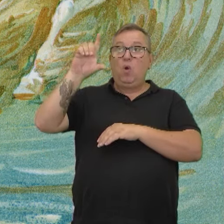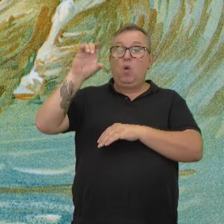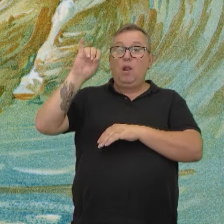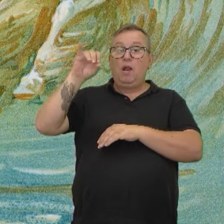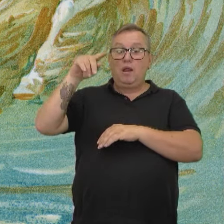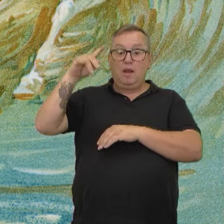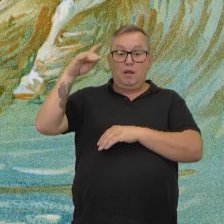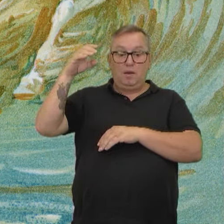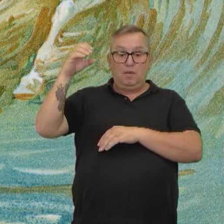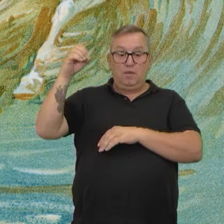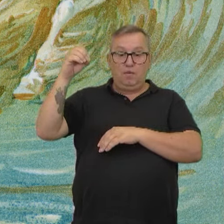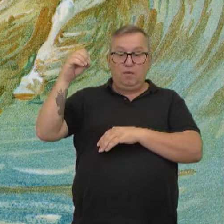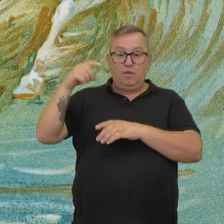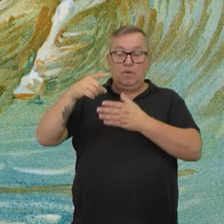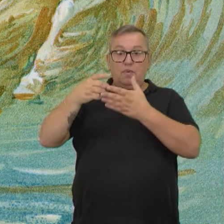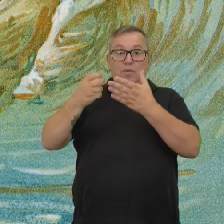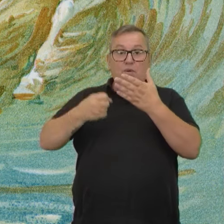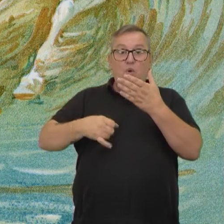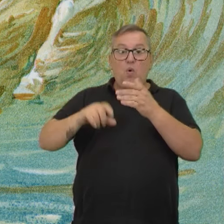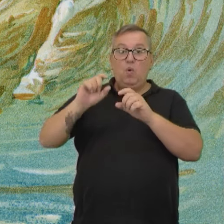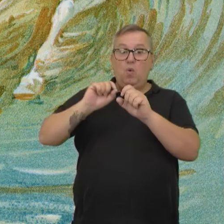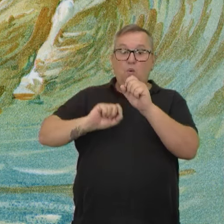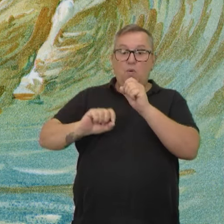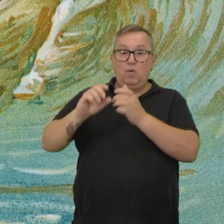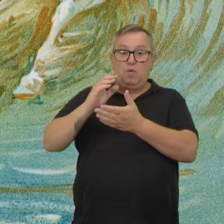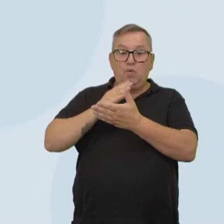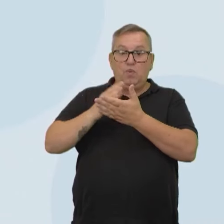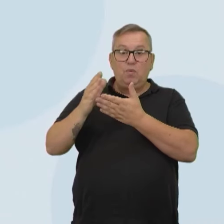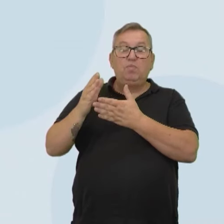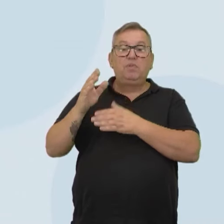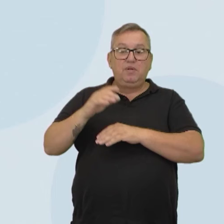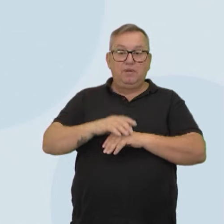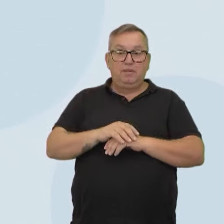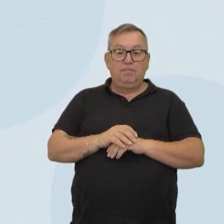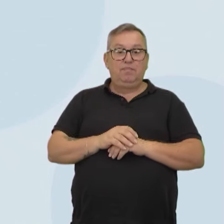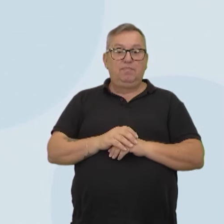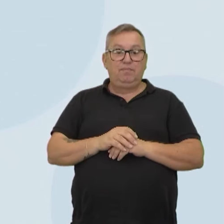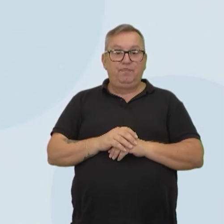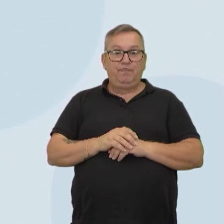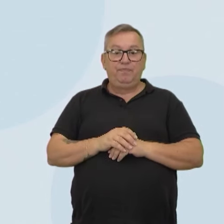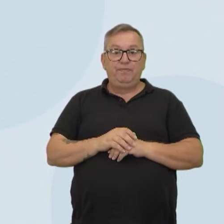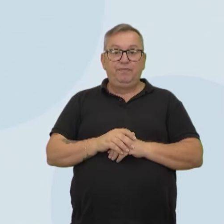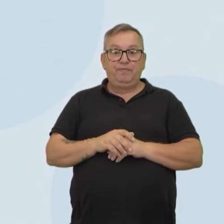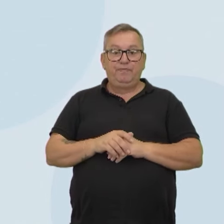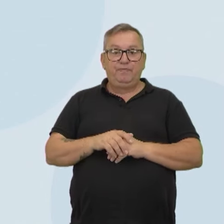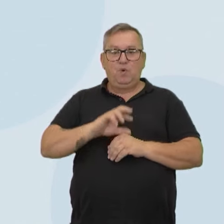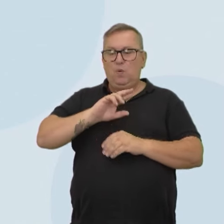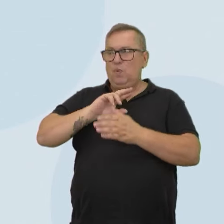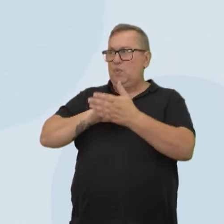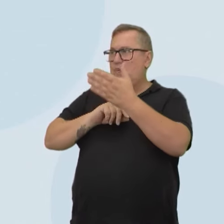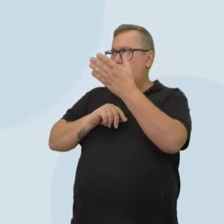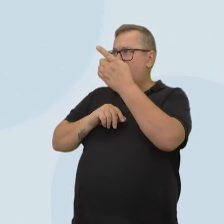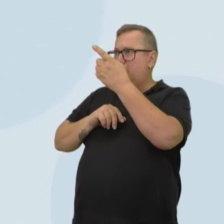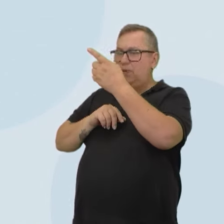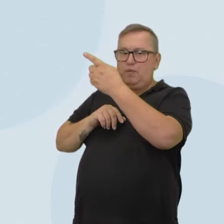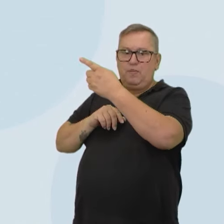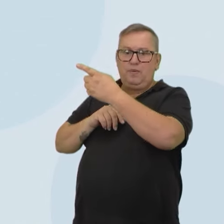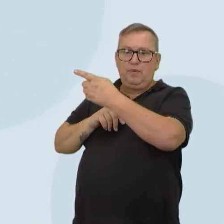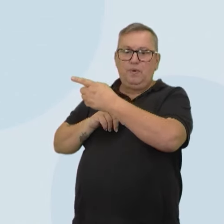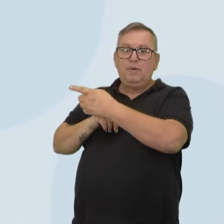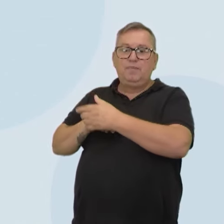né, para eventos do dia a dia era a partir da mitologia. Aí aqui tem uma série de deuses da mitologia